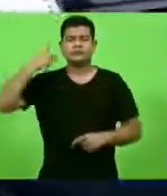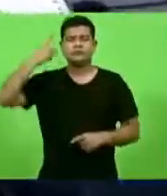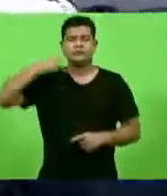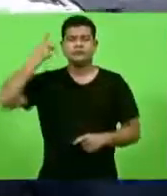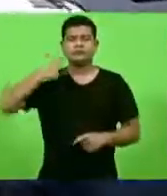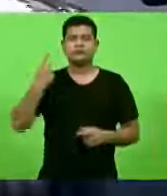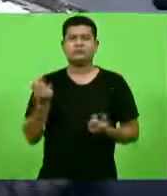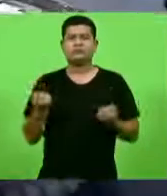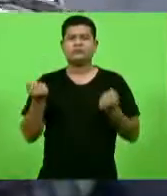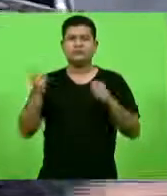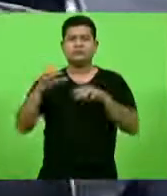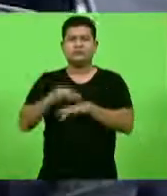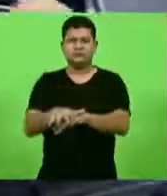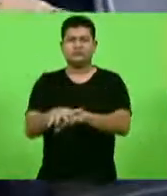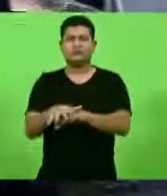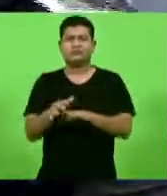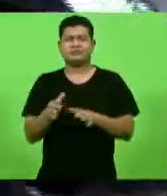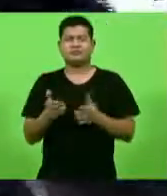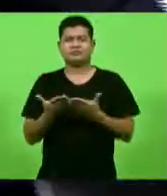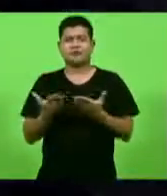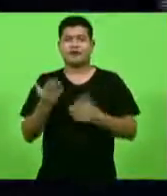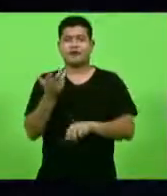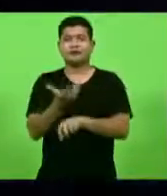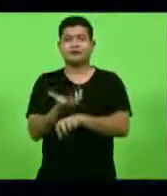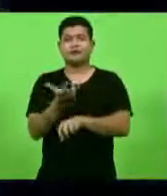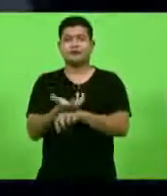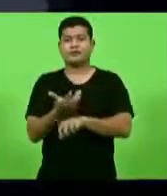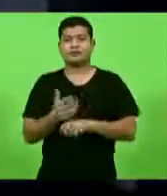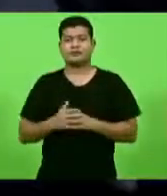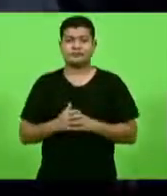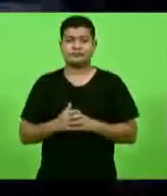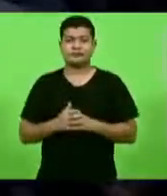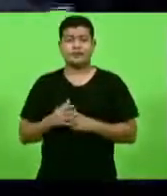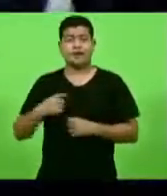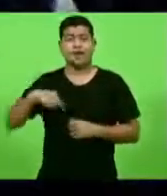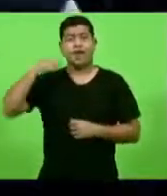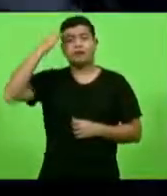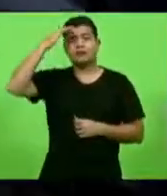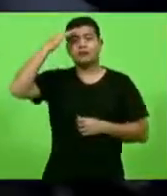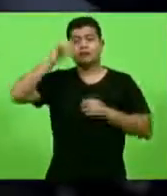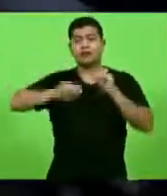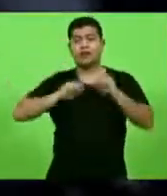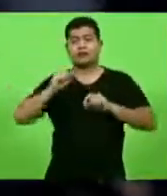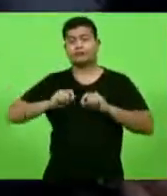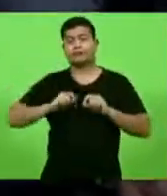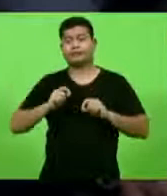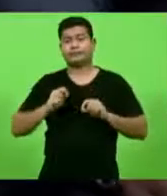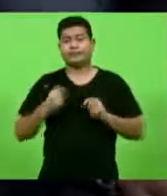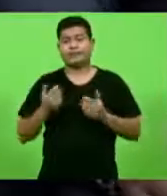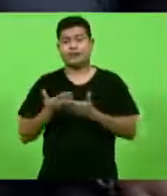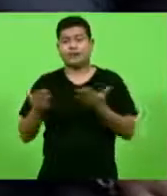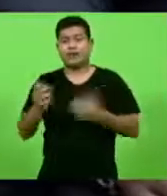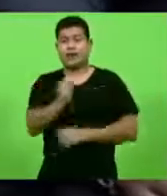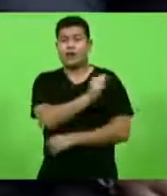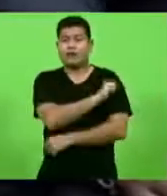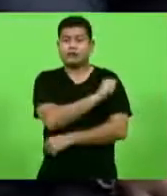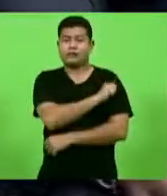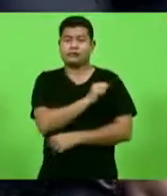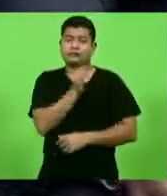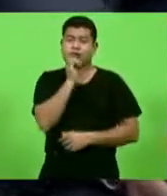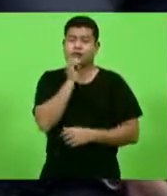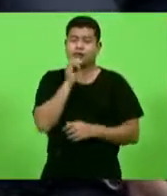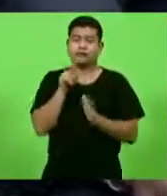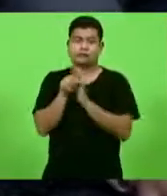inclusão de disciplinas. No meu entendimento, nossos alunos, conforme as pesquisas como PISA, até